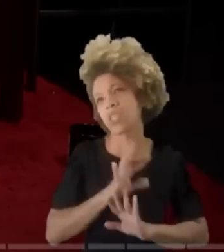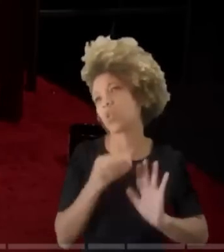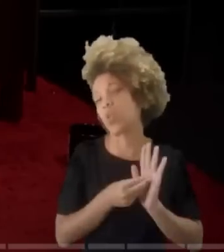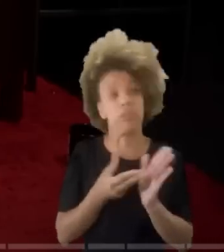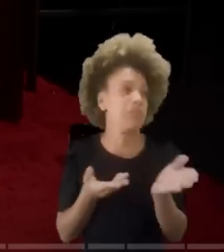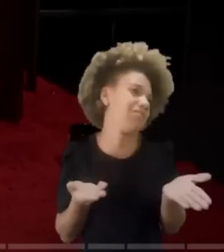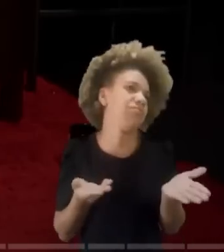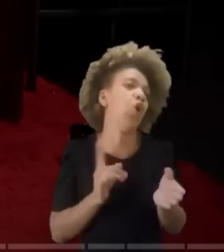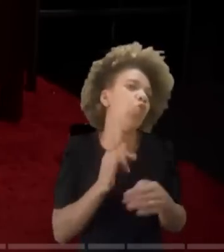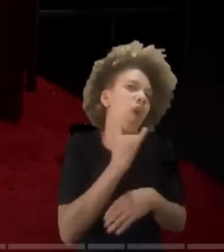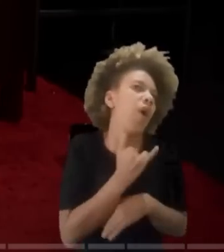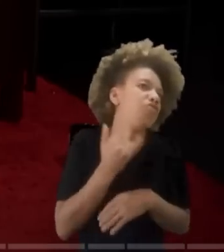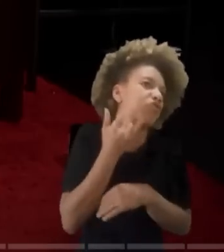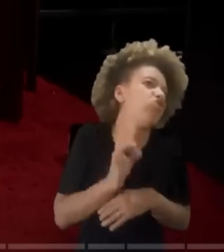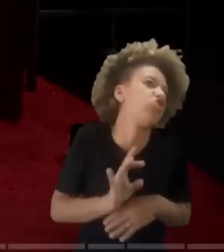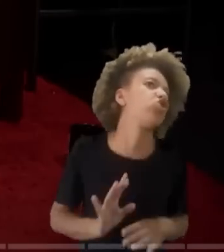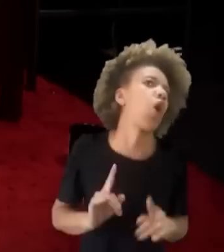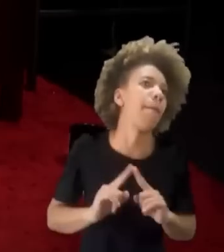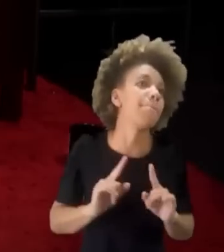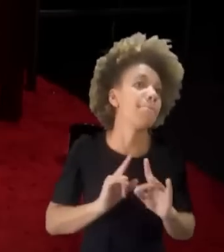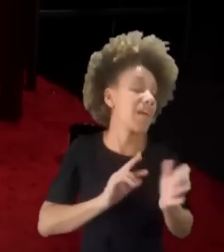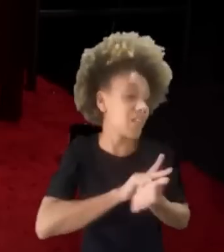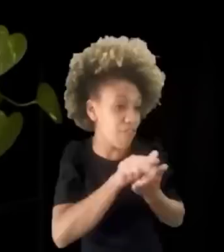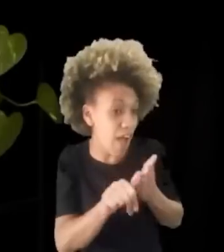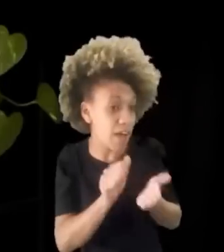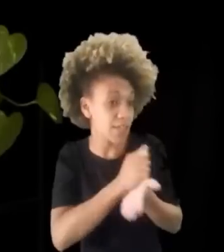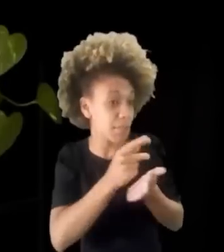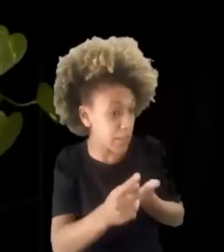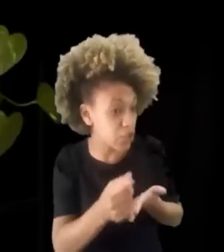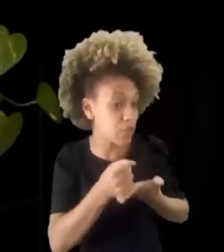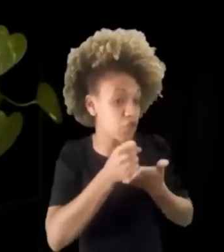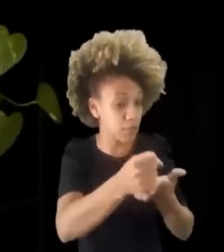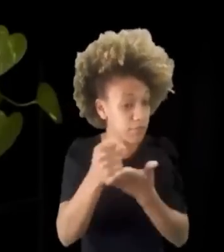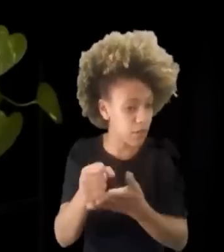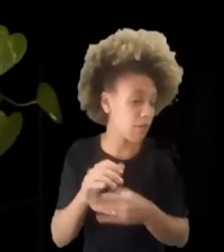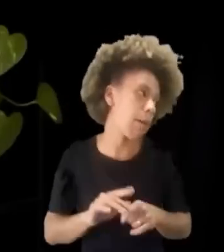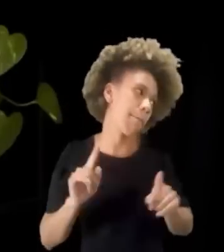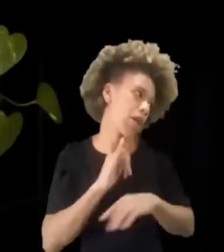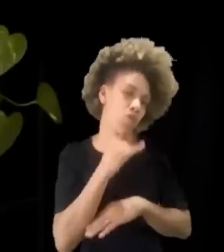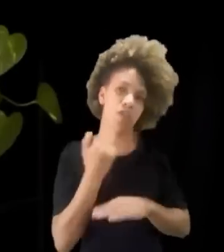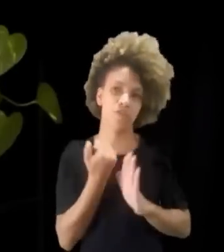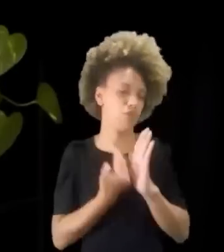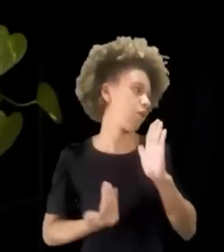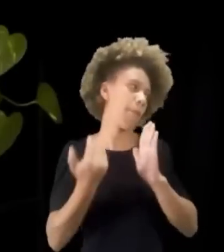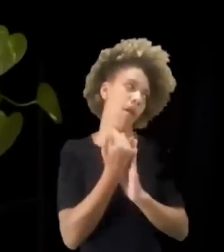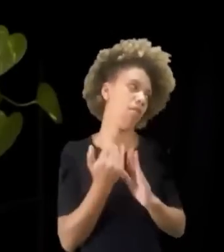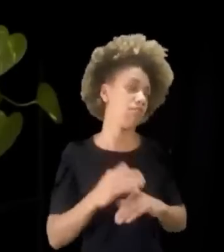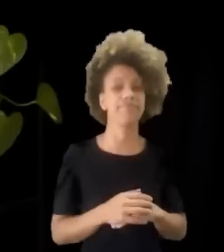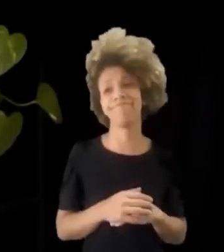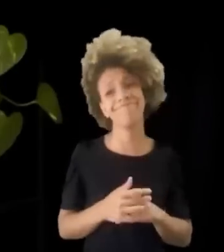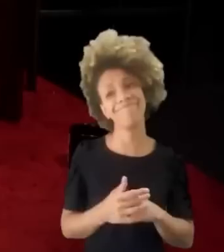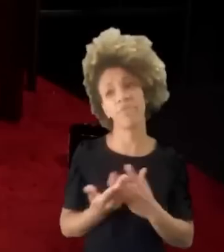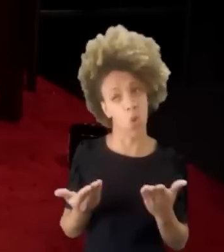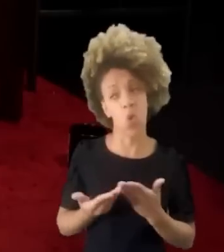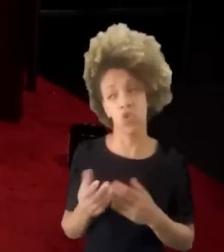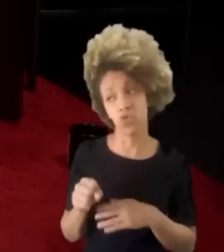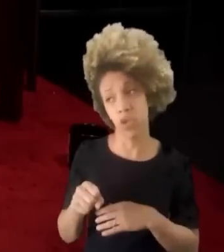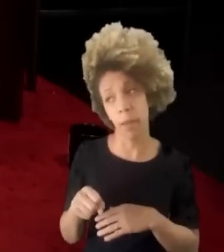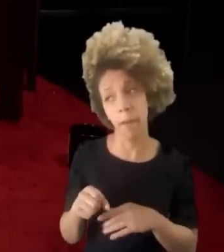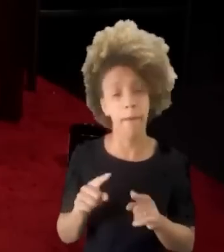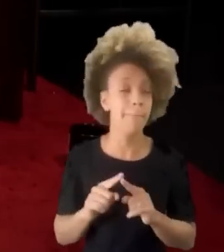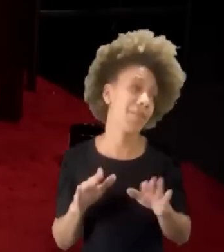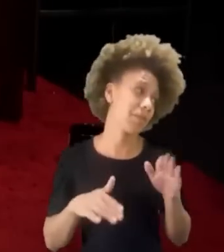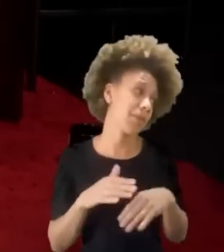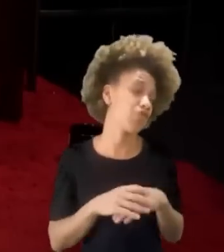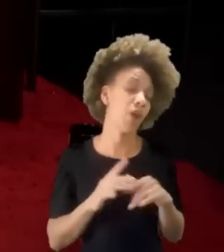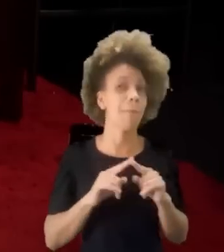A questão não é o iFood a questão é é os aplicativos de entrega hoje é o maior não é hoje não mas